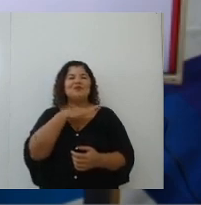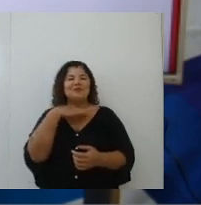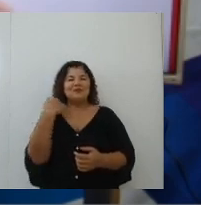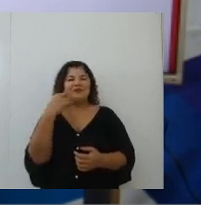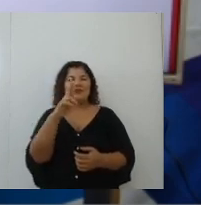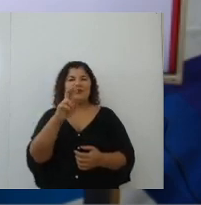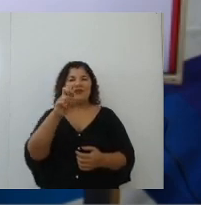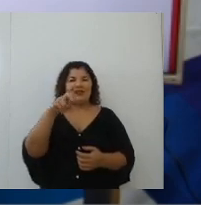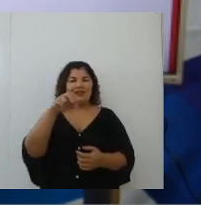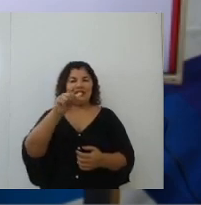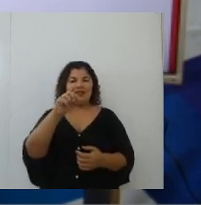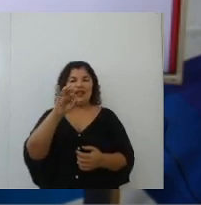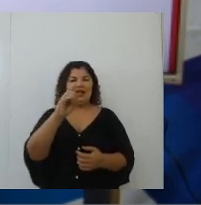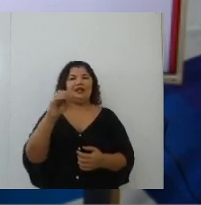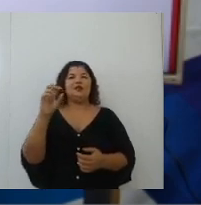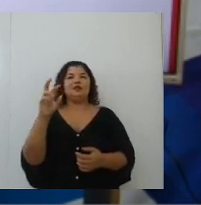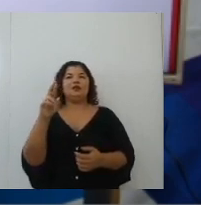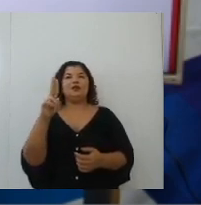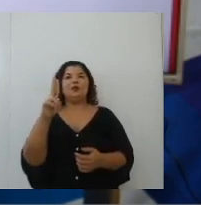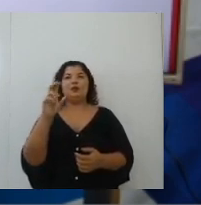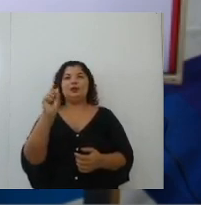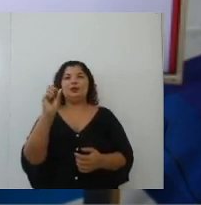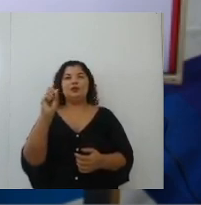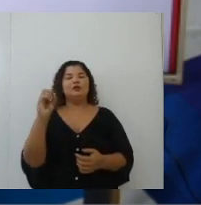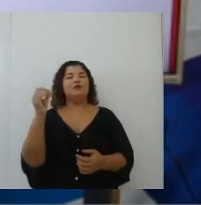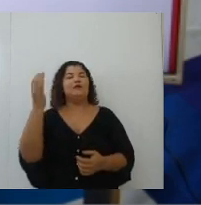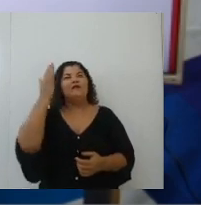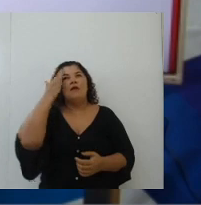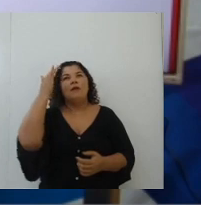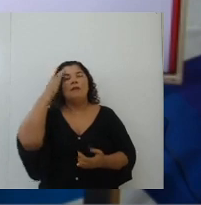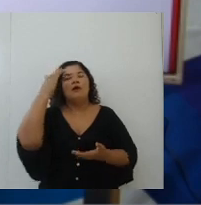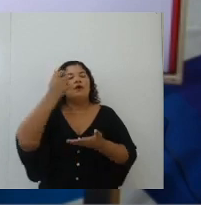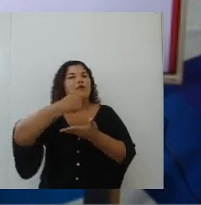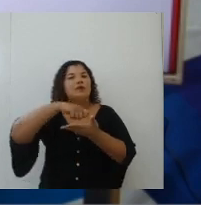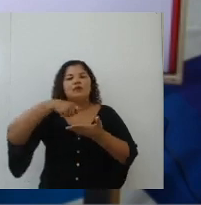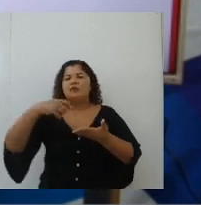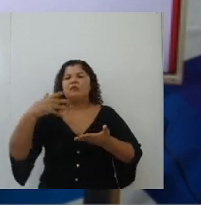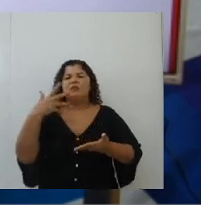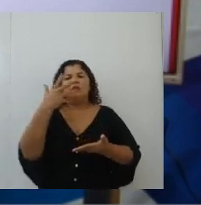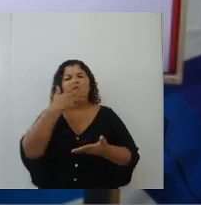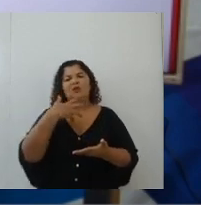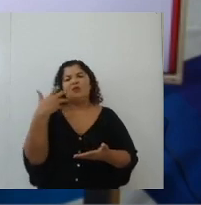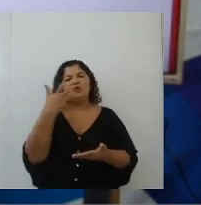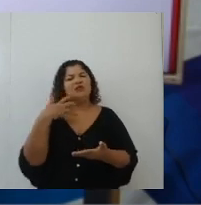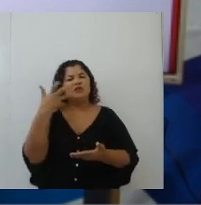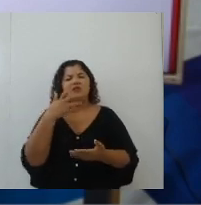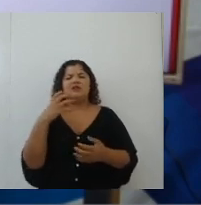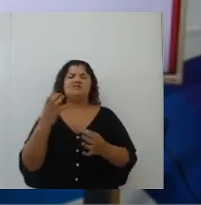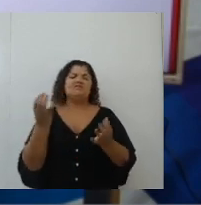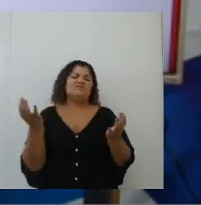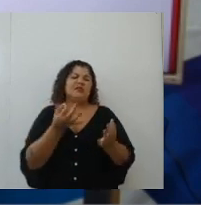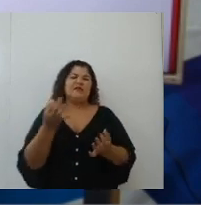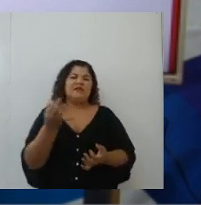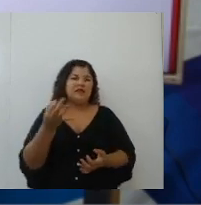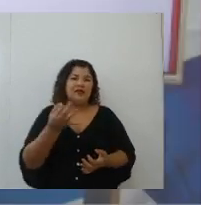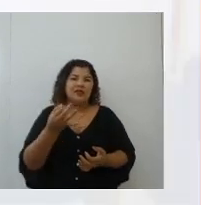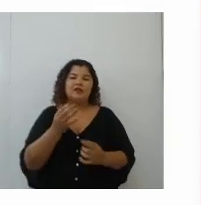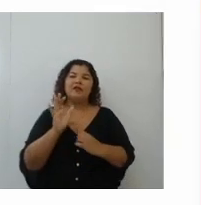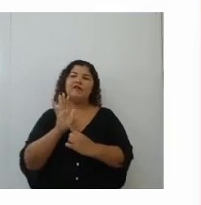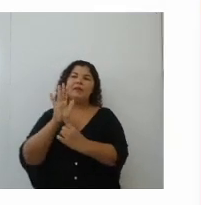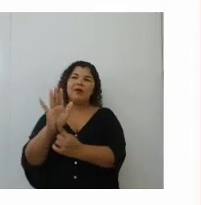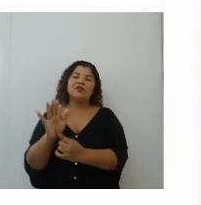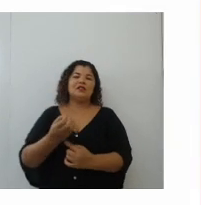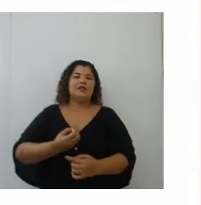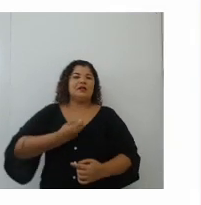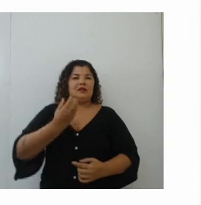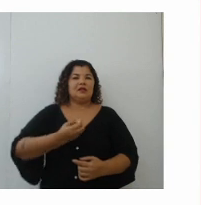dos maiores escritores de música de qualidade que esse país já viu. E tá na sua tela aí um trecho da